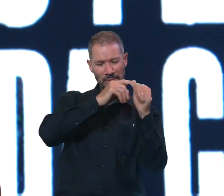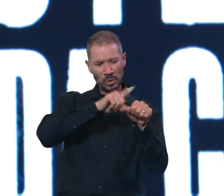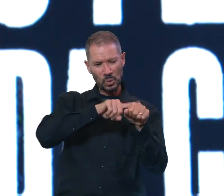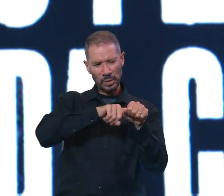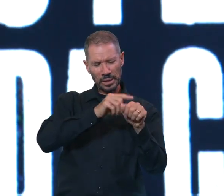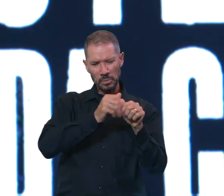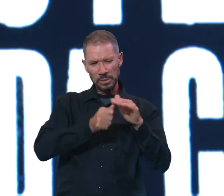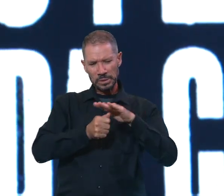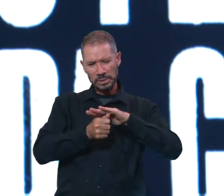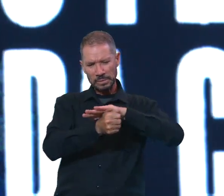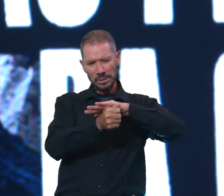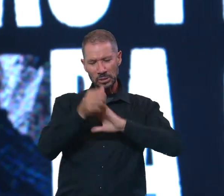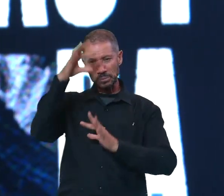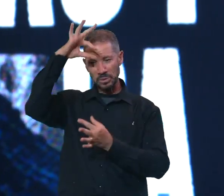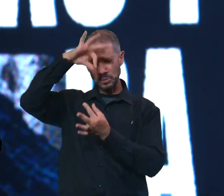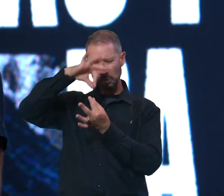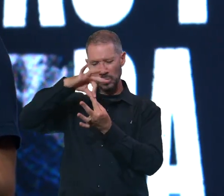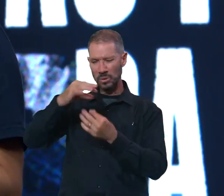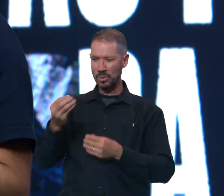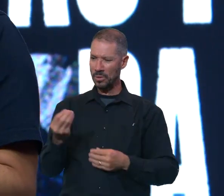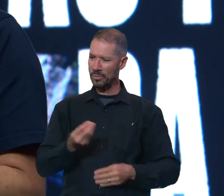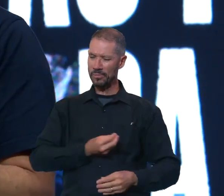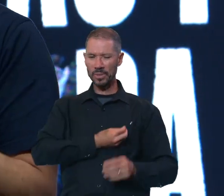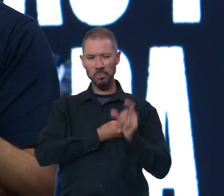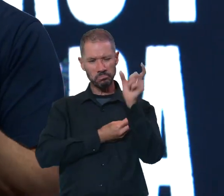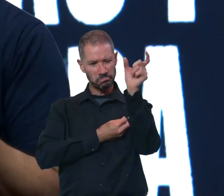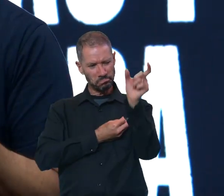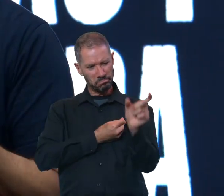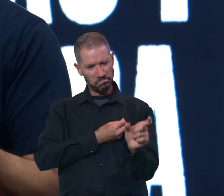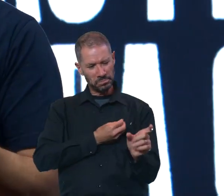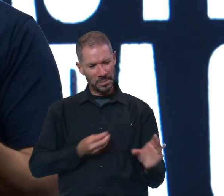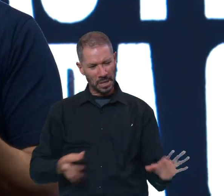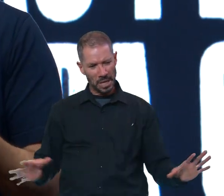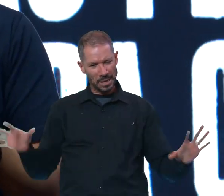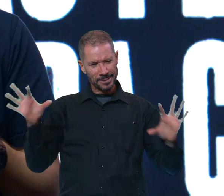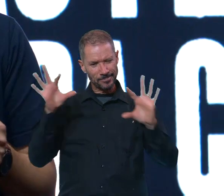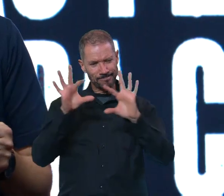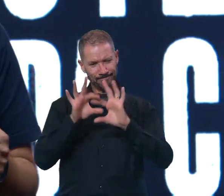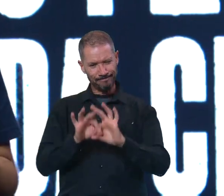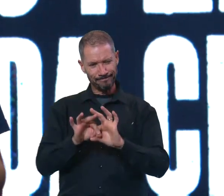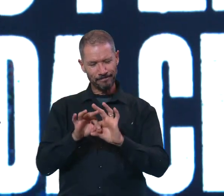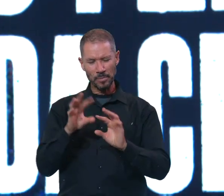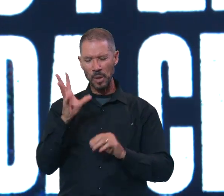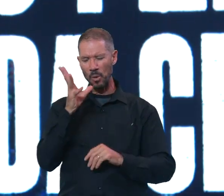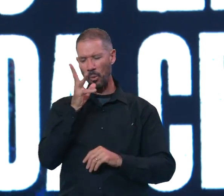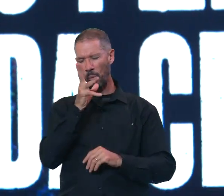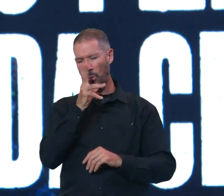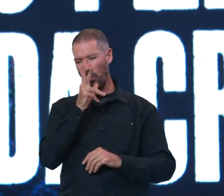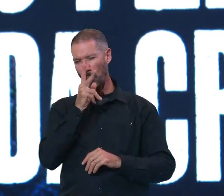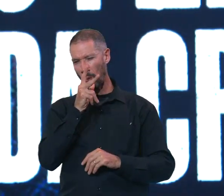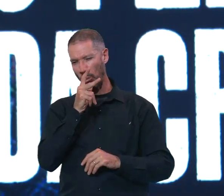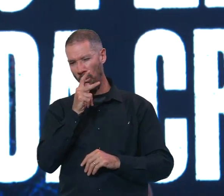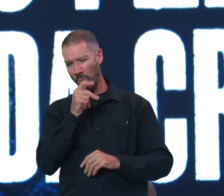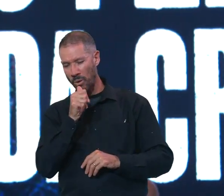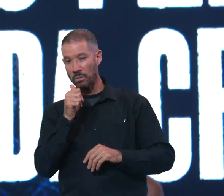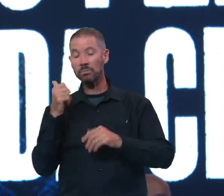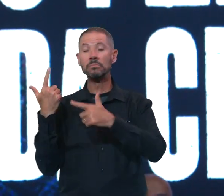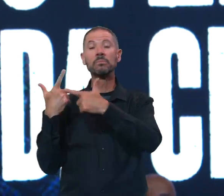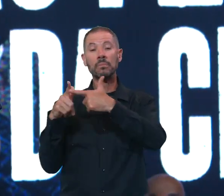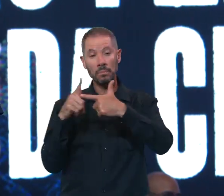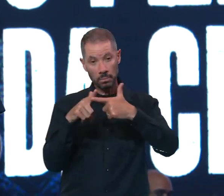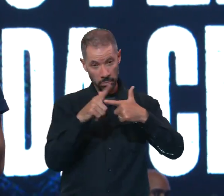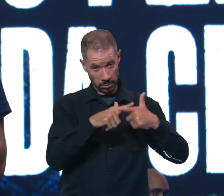de investimento espiritual na vida de alguém. Ajuntar demora demais. O grande